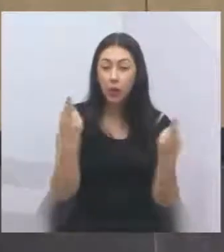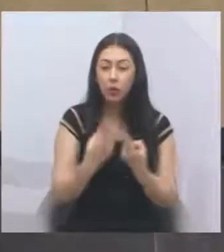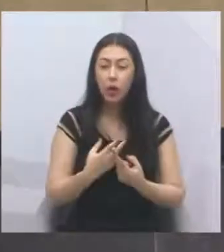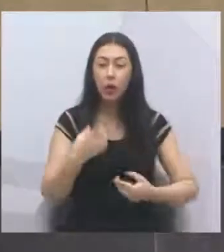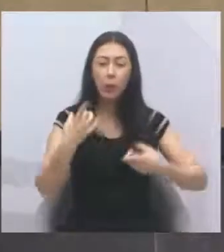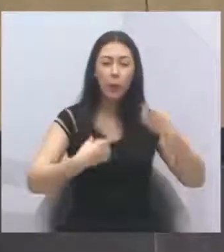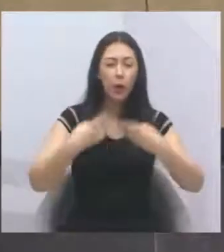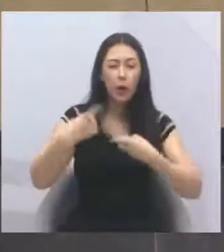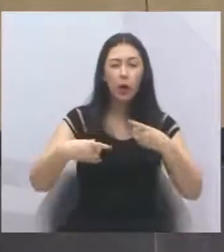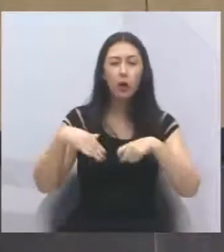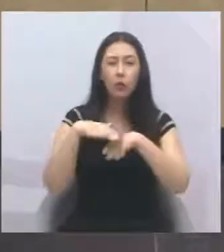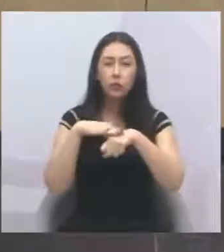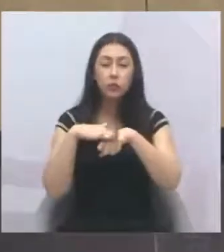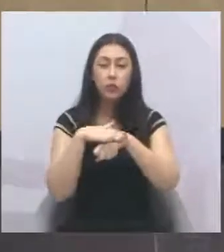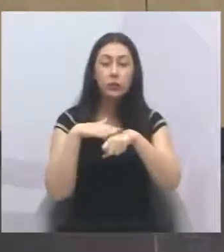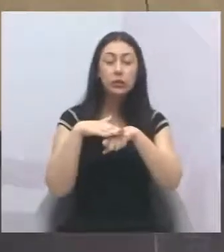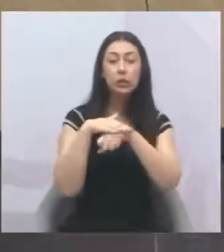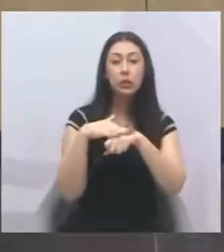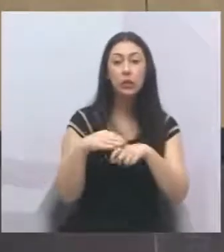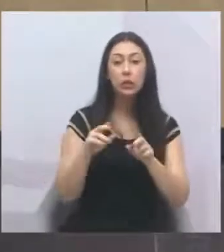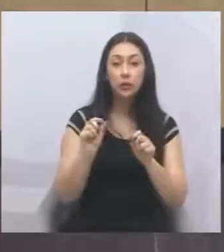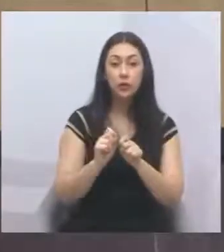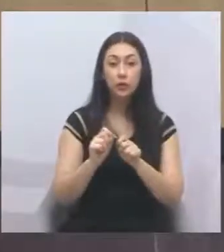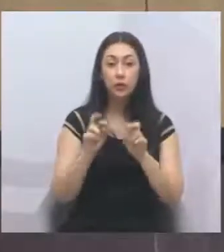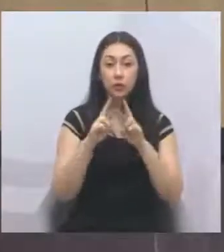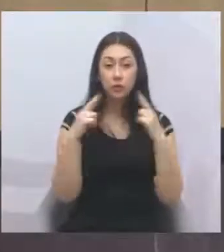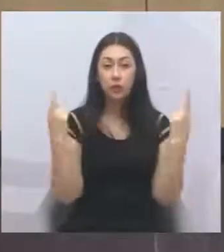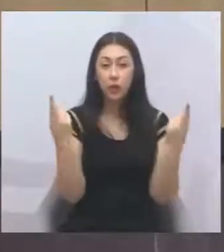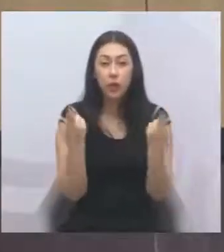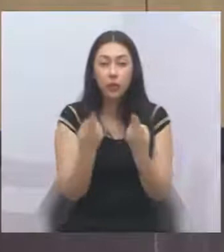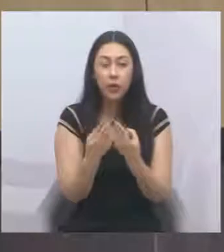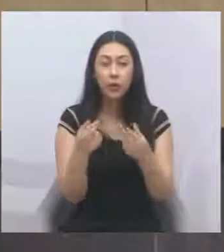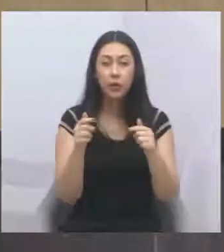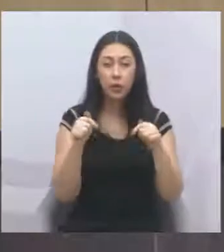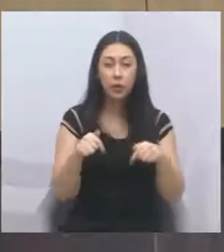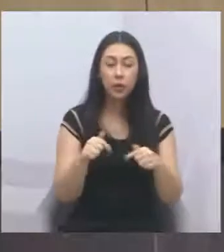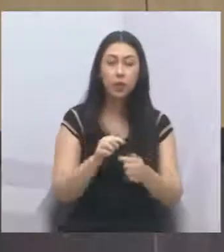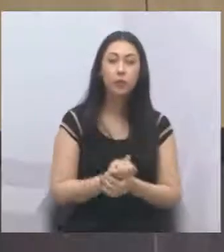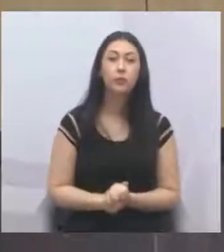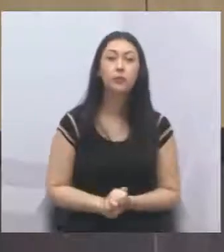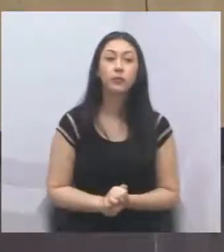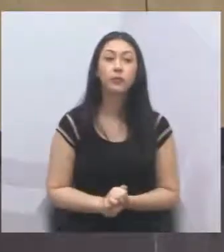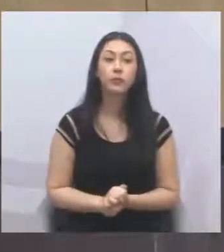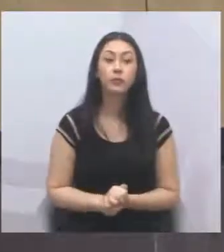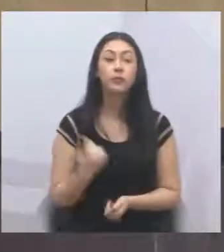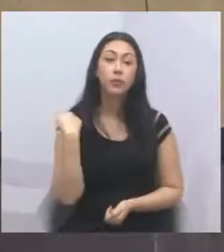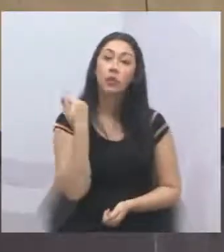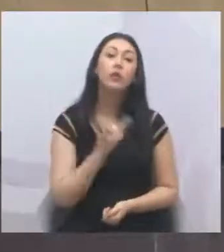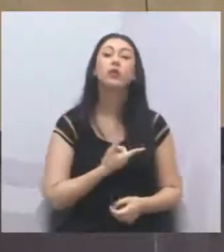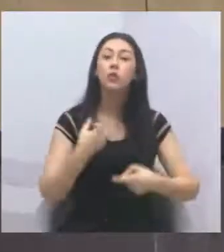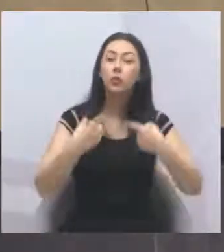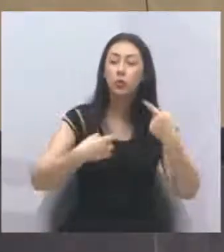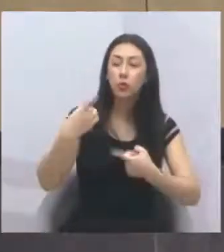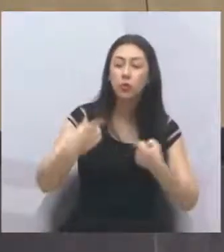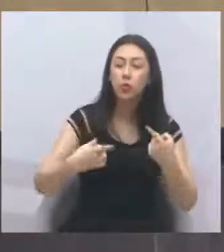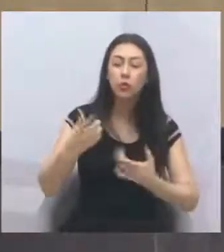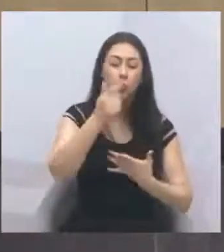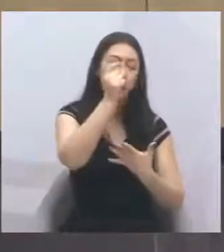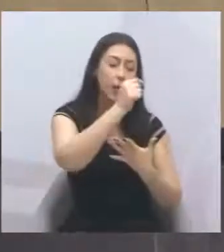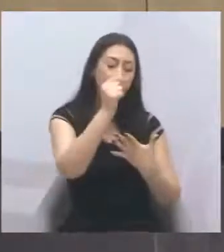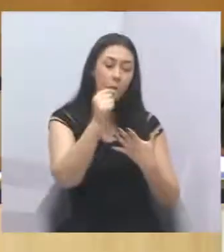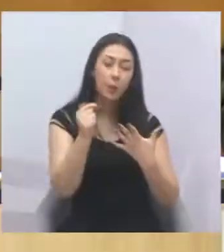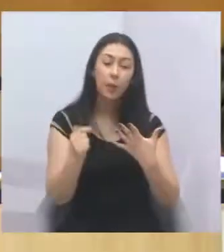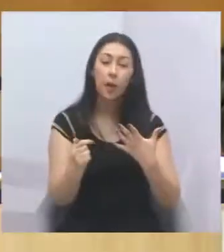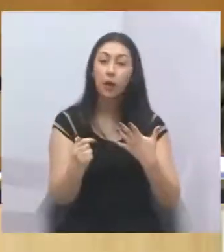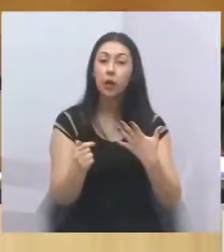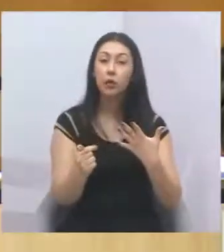do transporte. A gente fez uma reunião aqui na sala da presidência, onde a gente discutiu vários itens, e um deles